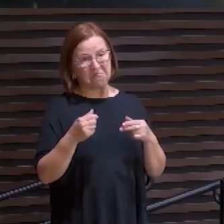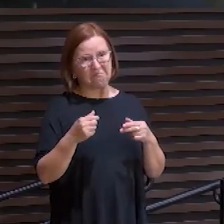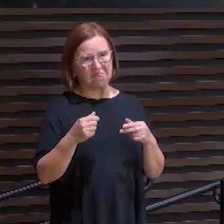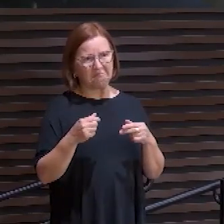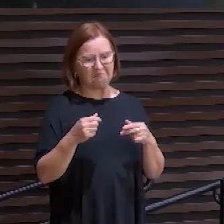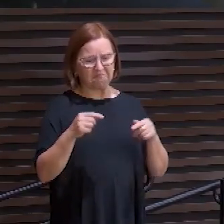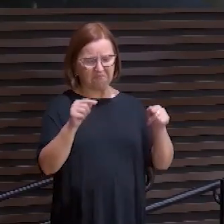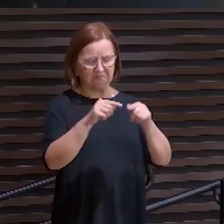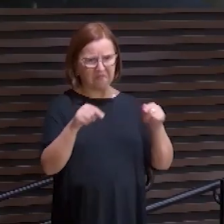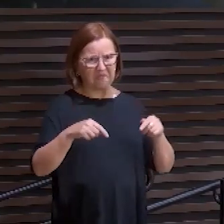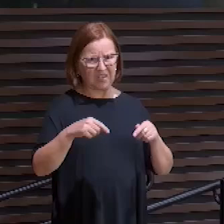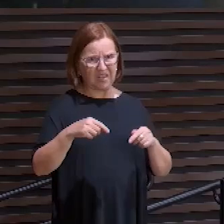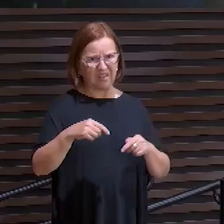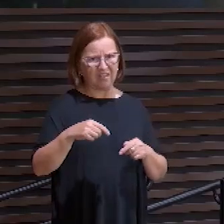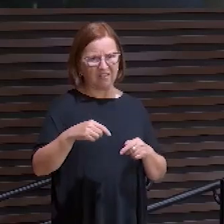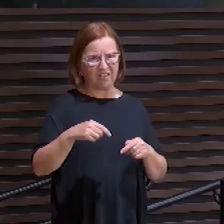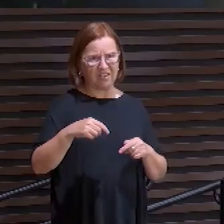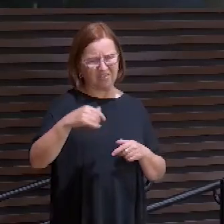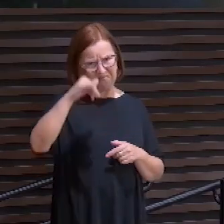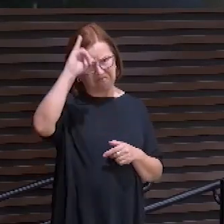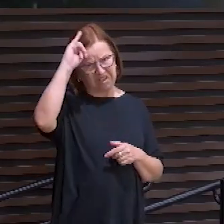uma porcaria de um carro